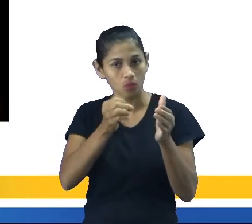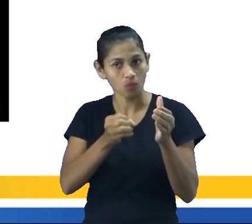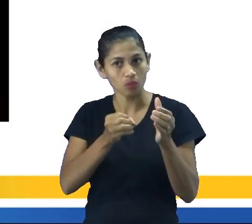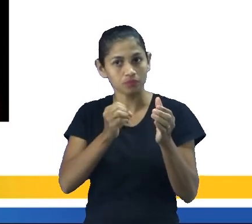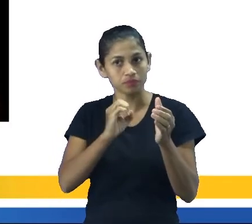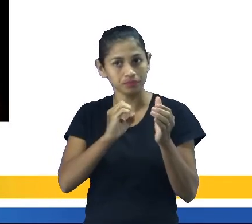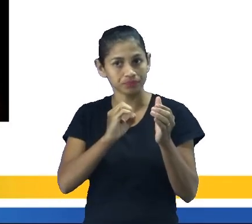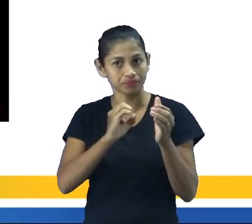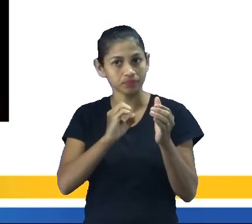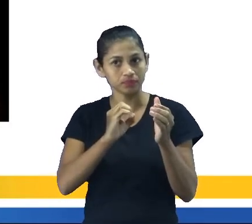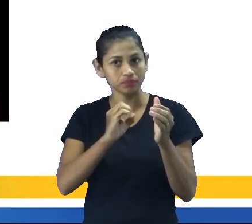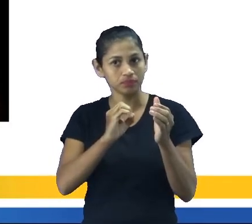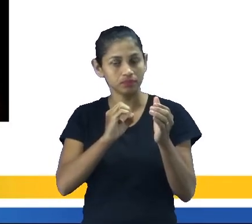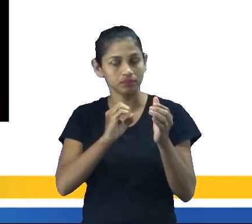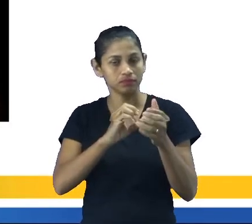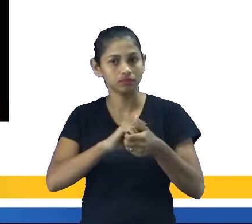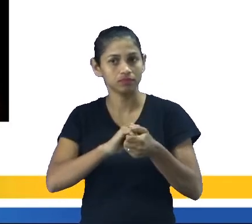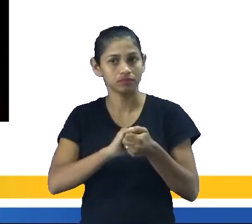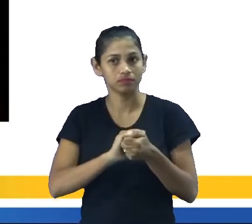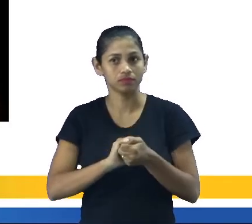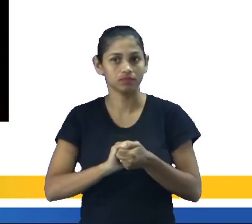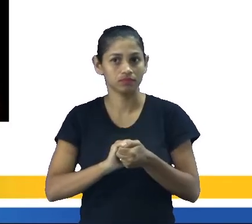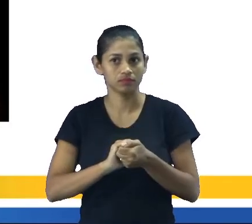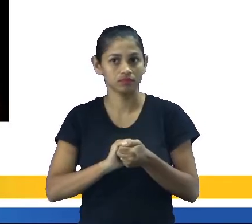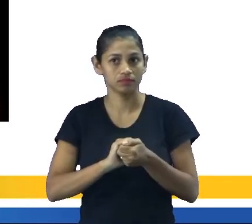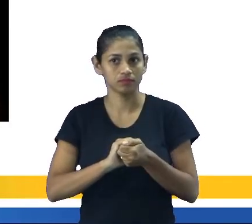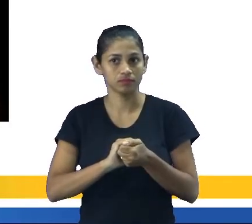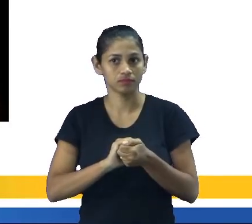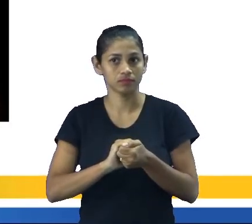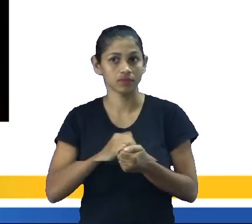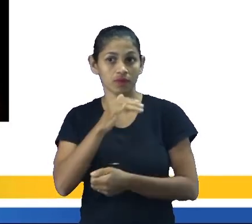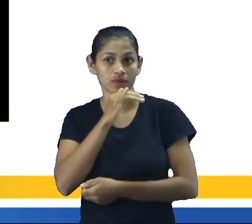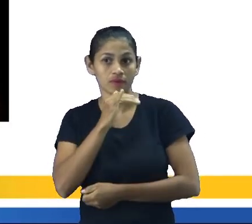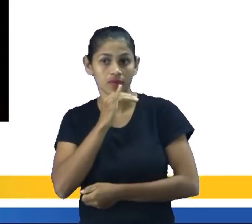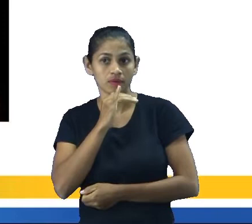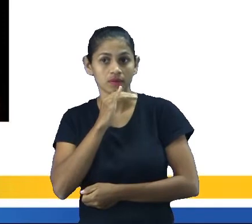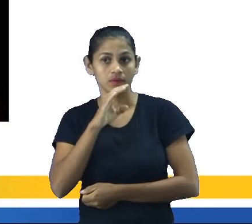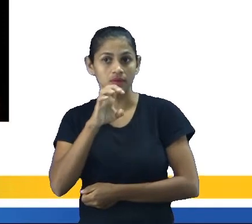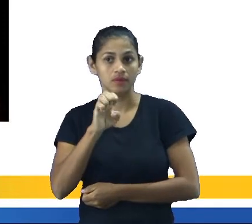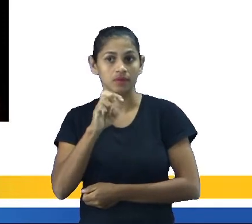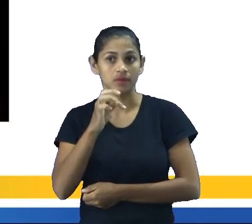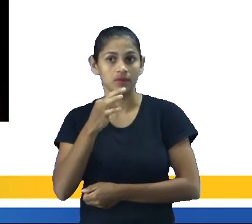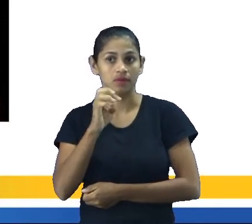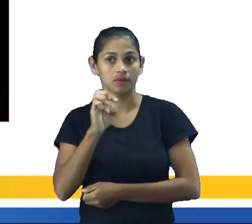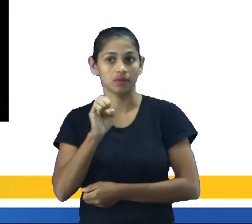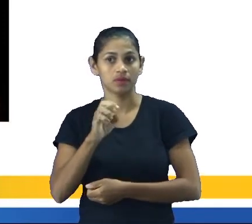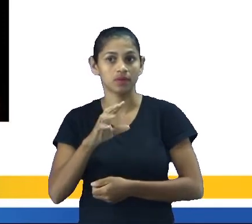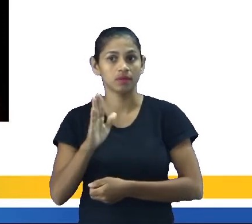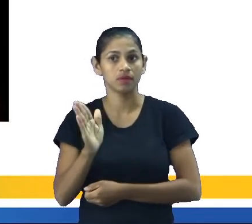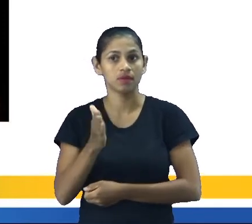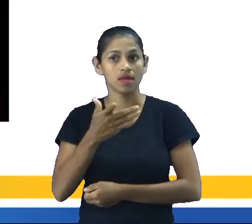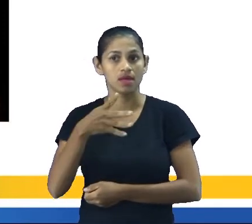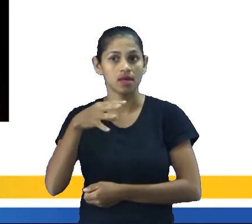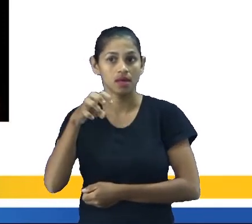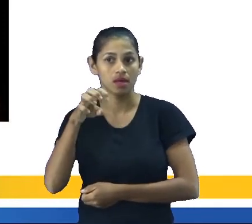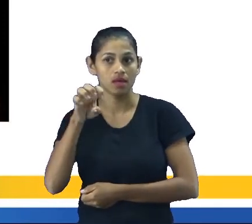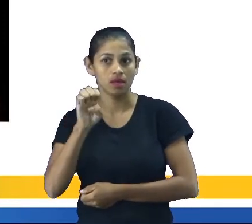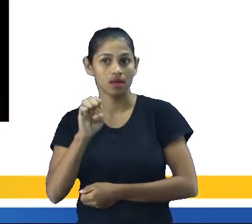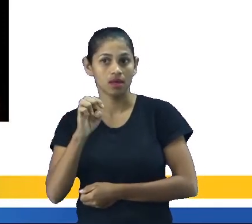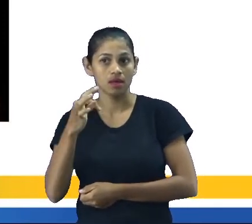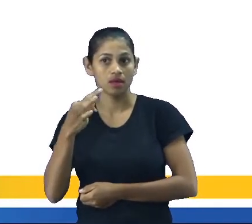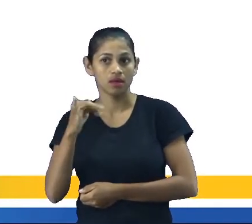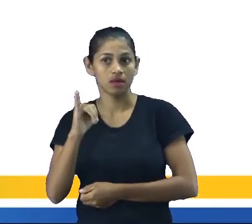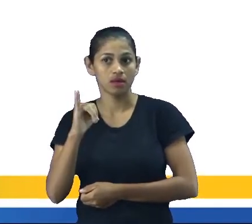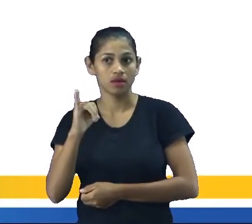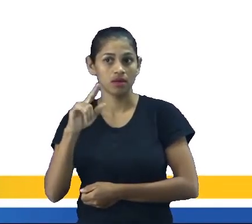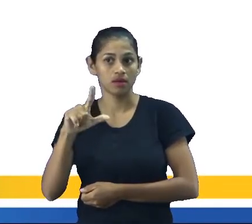né? Então, o oxigênio entre dois radicais. Então, aqui como exemplo, a gente tem o éter etílico, né? Que é utilizado ali como